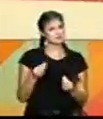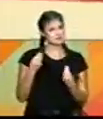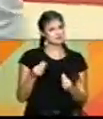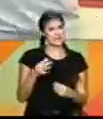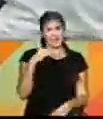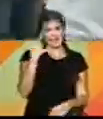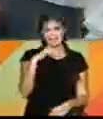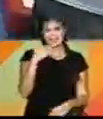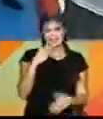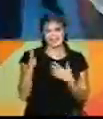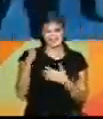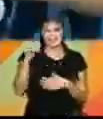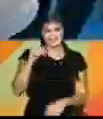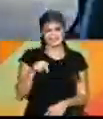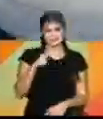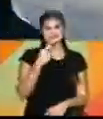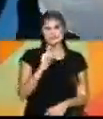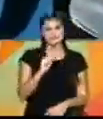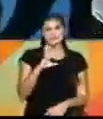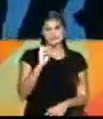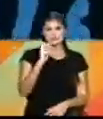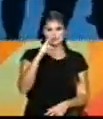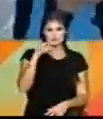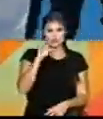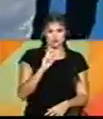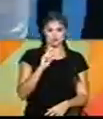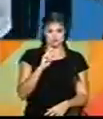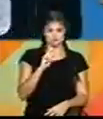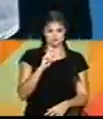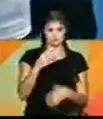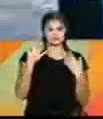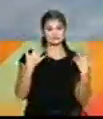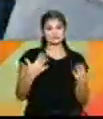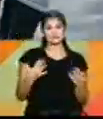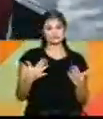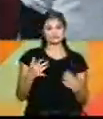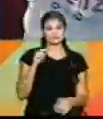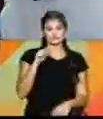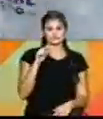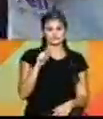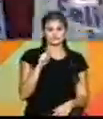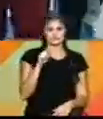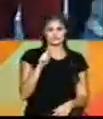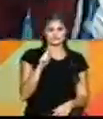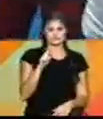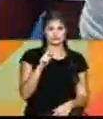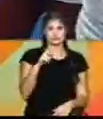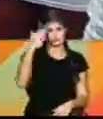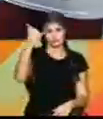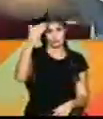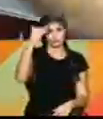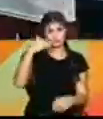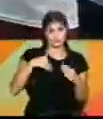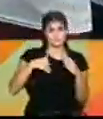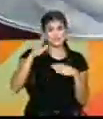sua alegria aqui a dançar. Como é que se chama? João Miranda Castro. João, e então esta possibilidade que vocês têm, os séniores, mais de